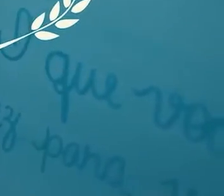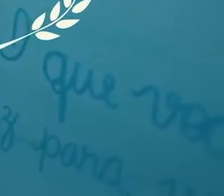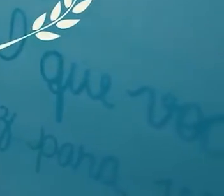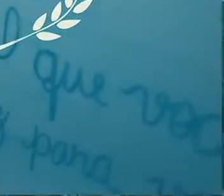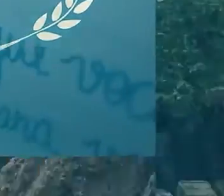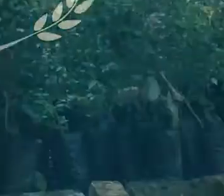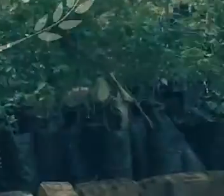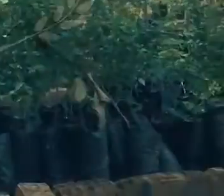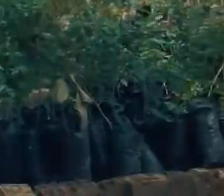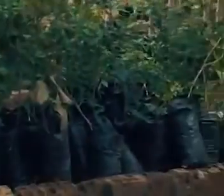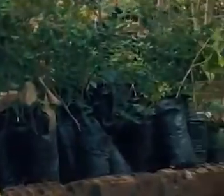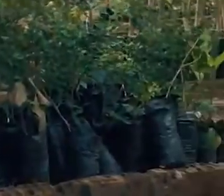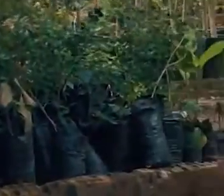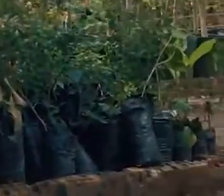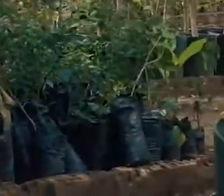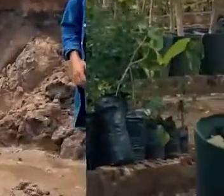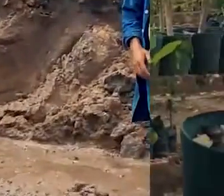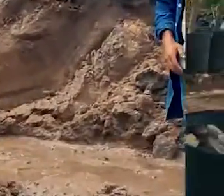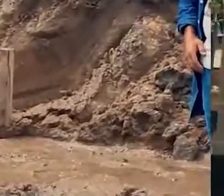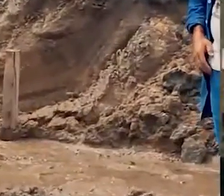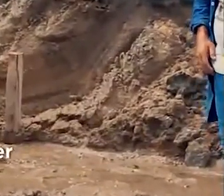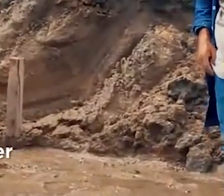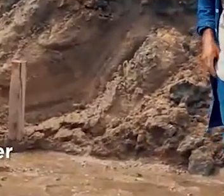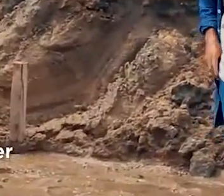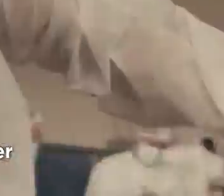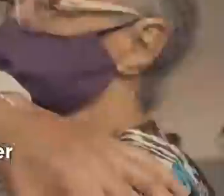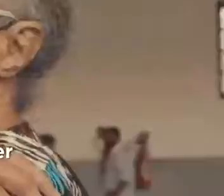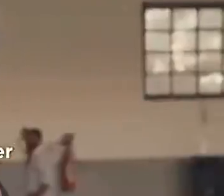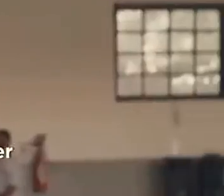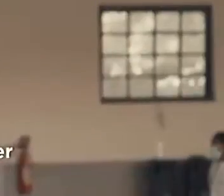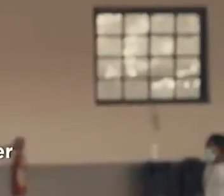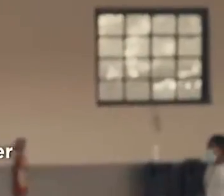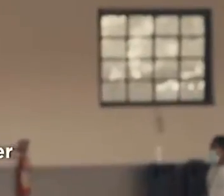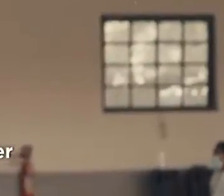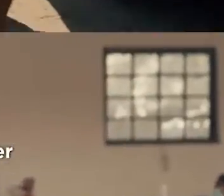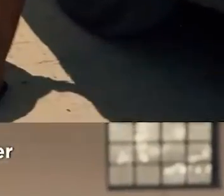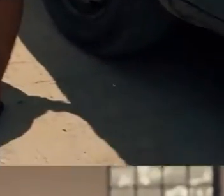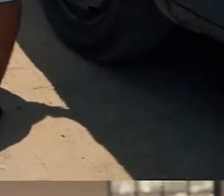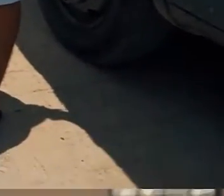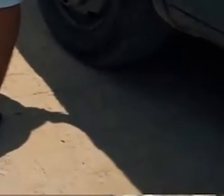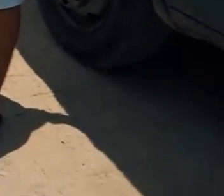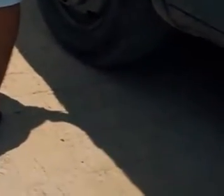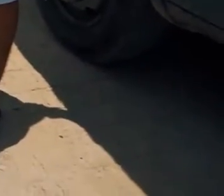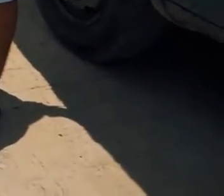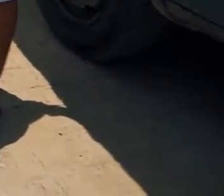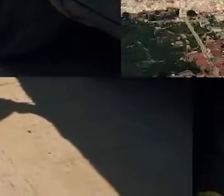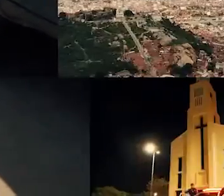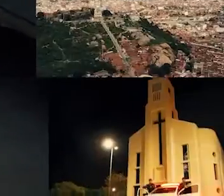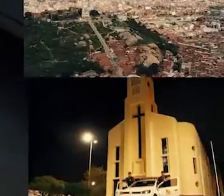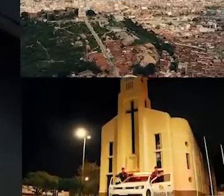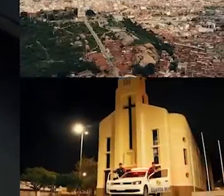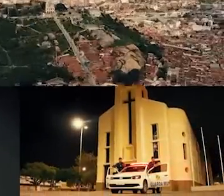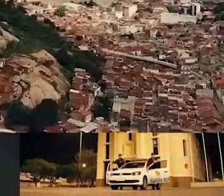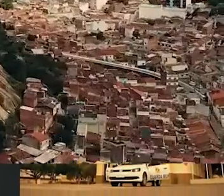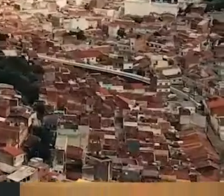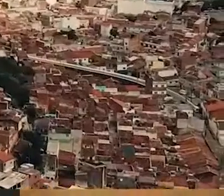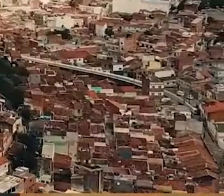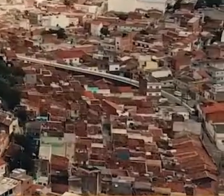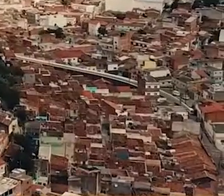A caminhada é longa, mas estamos avançando, trabalhando todos os dias para oferecer cada vez mais aos